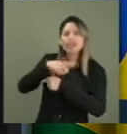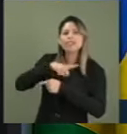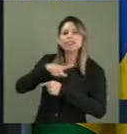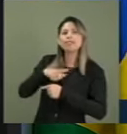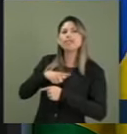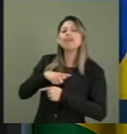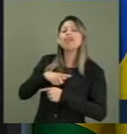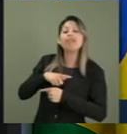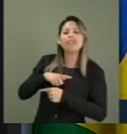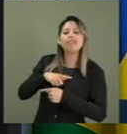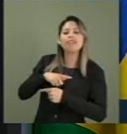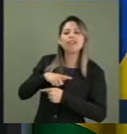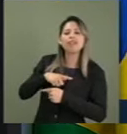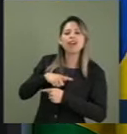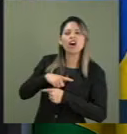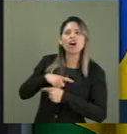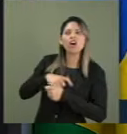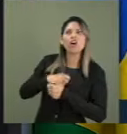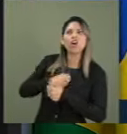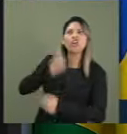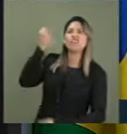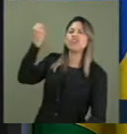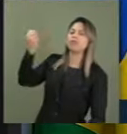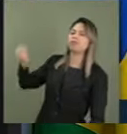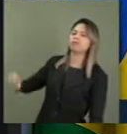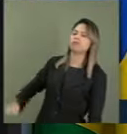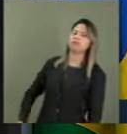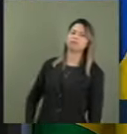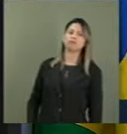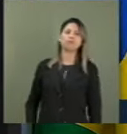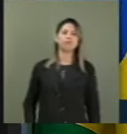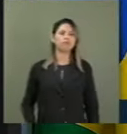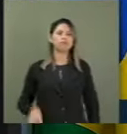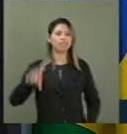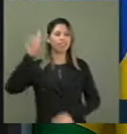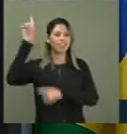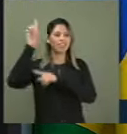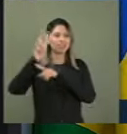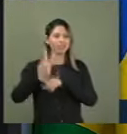seja terrível. Deus abençoe a